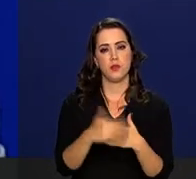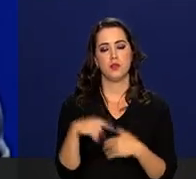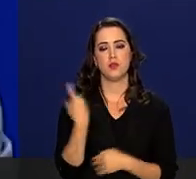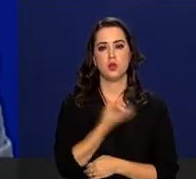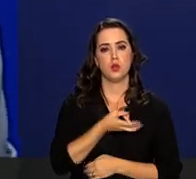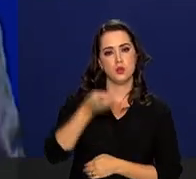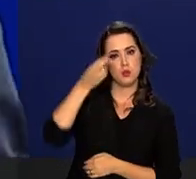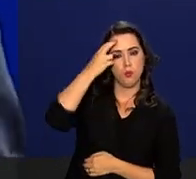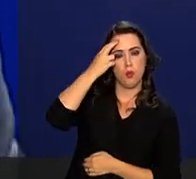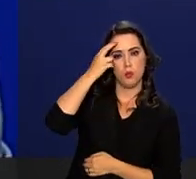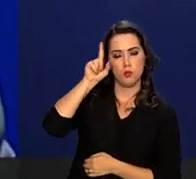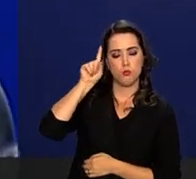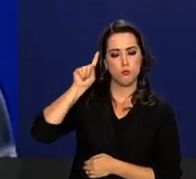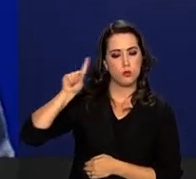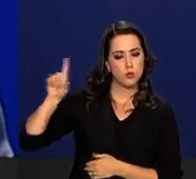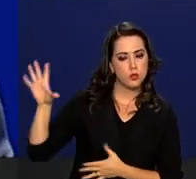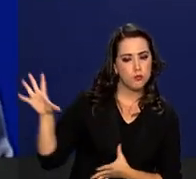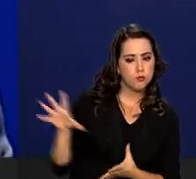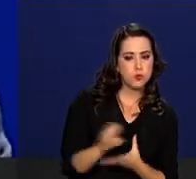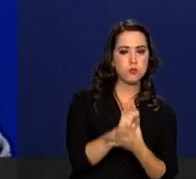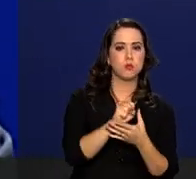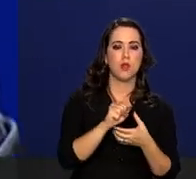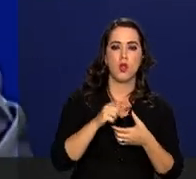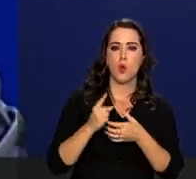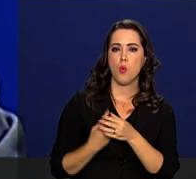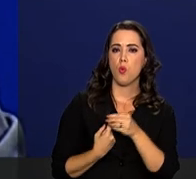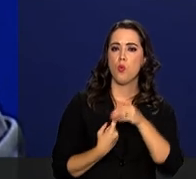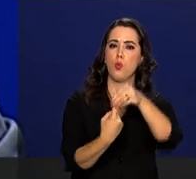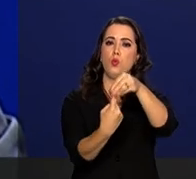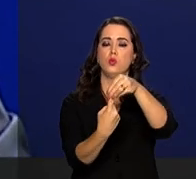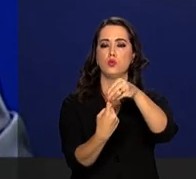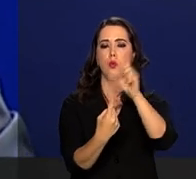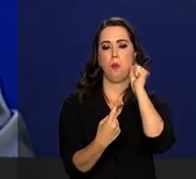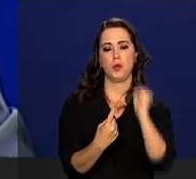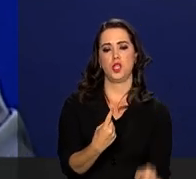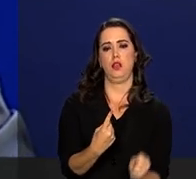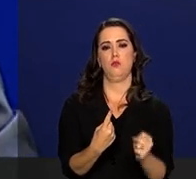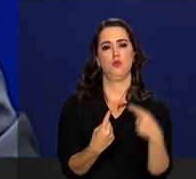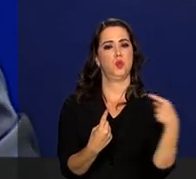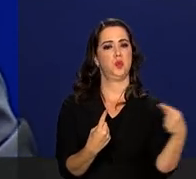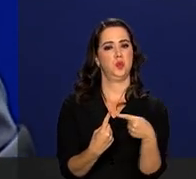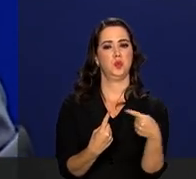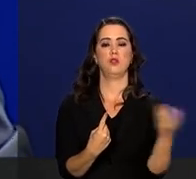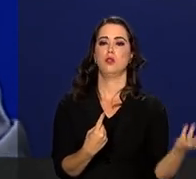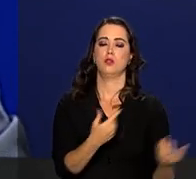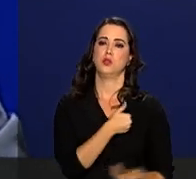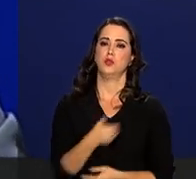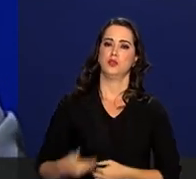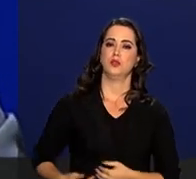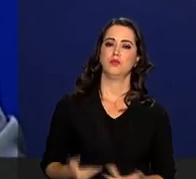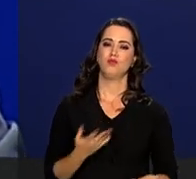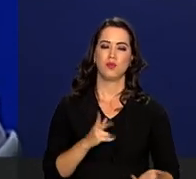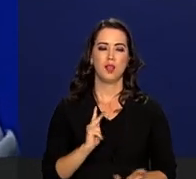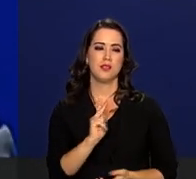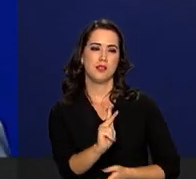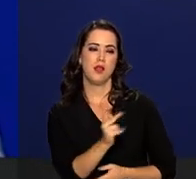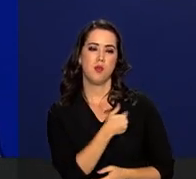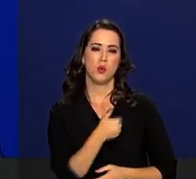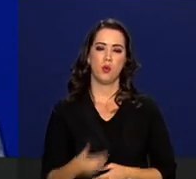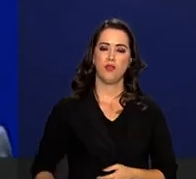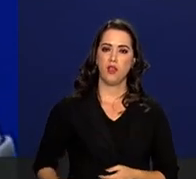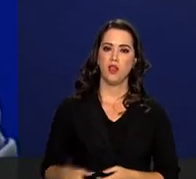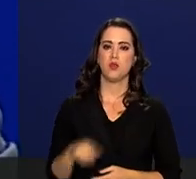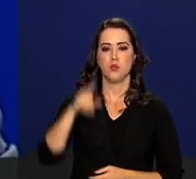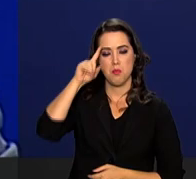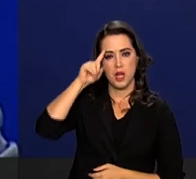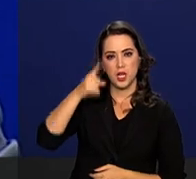cultura extremamente centralizadora, a centralização veio vindo pouco a pouco. A cada Constituição nova, nova